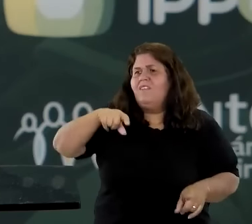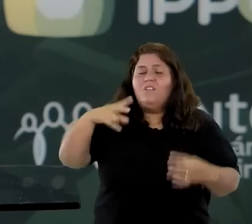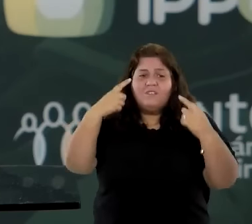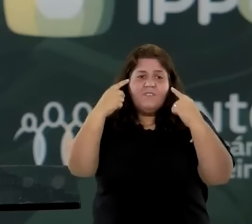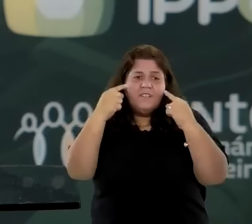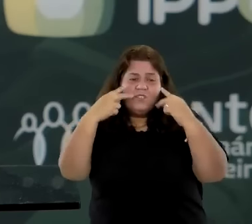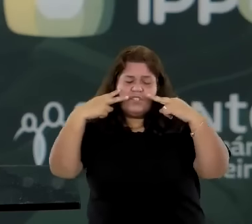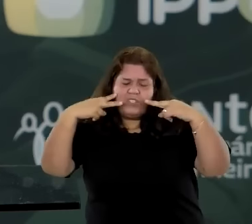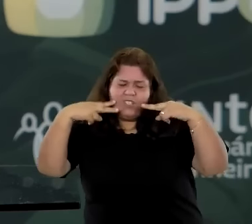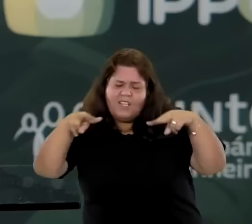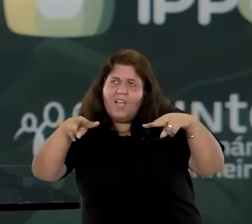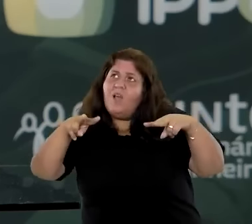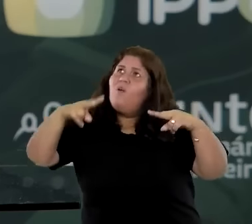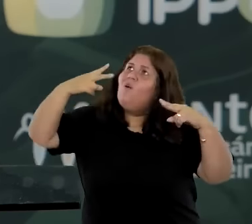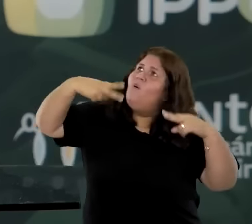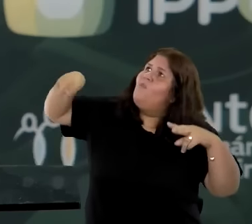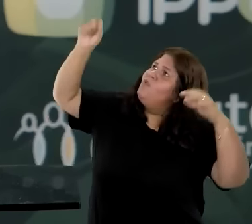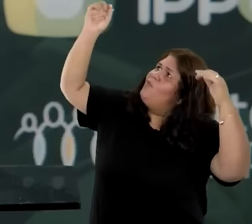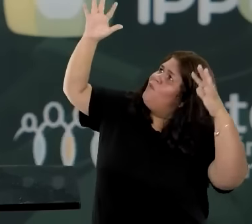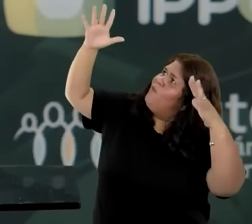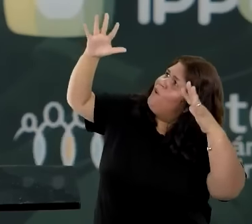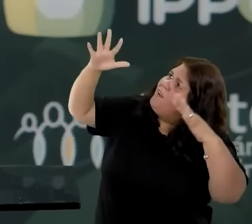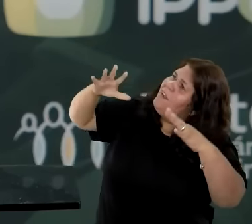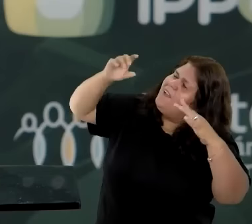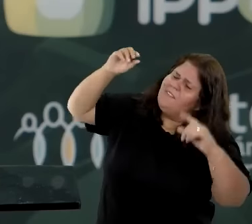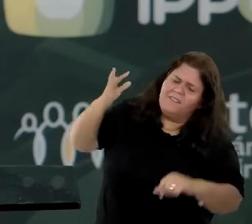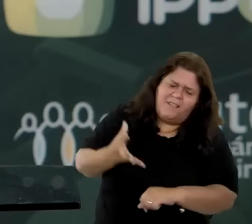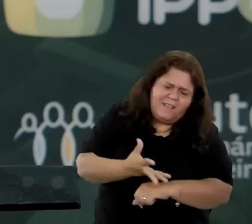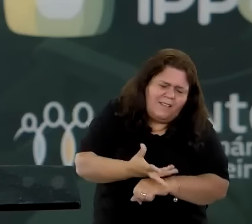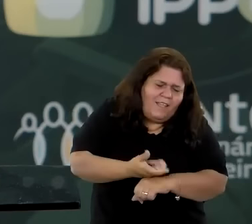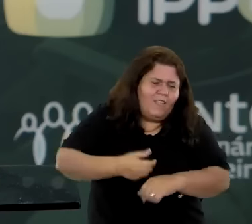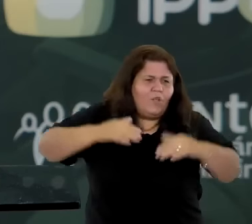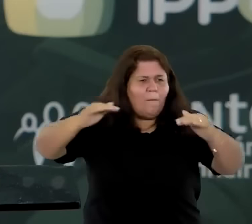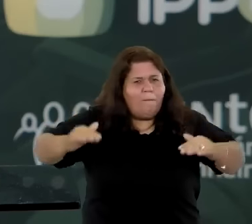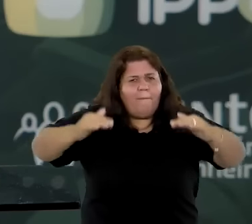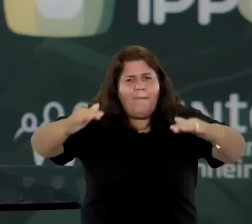a bênção dos céus fluindo sobre esta igreja, para que ela continue